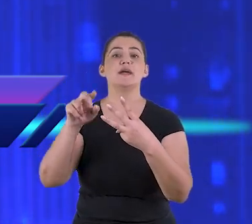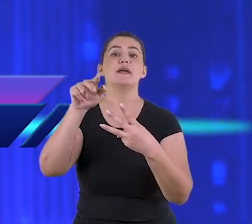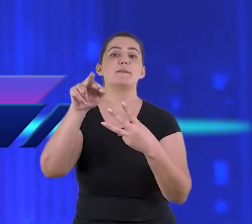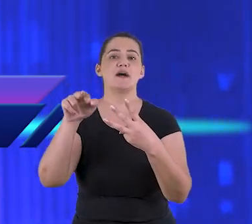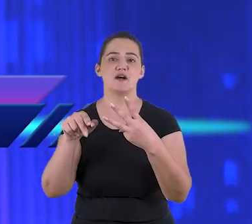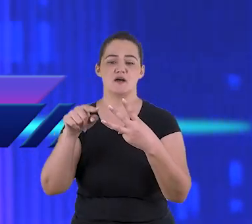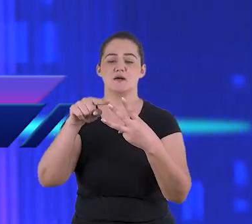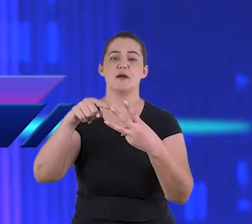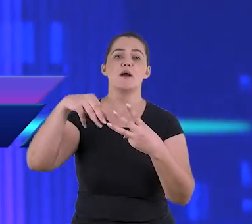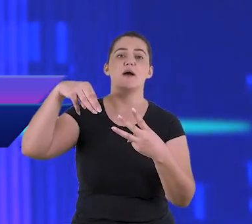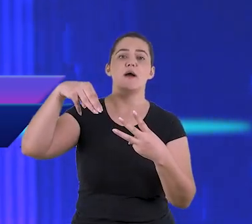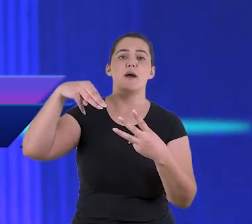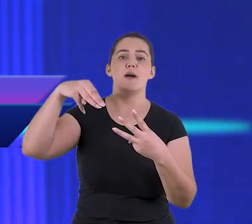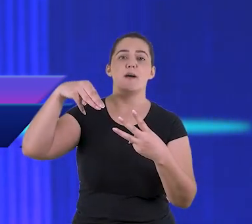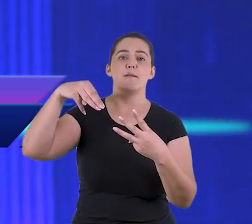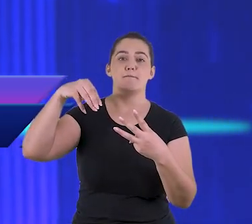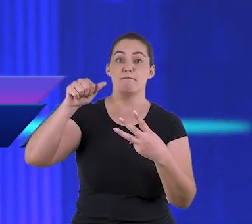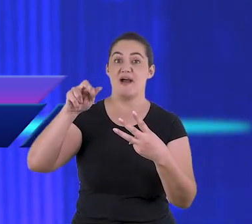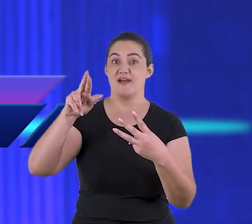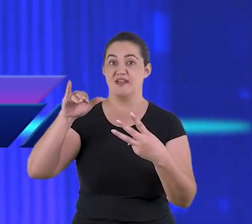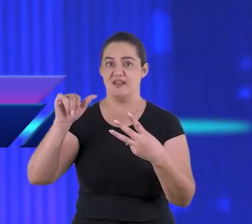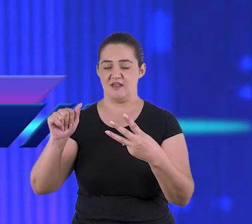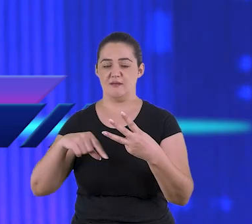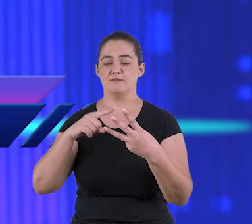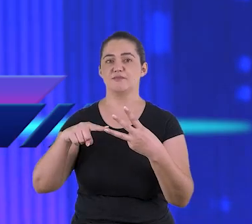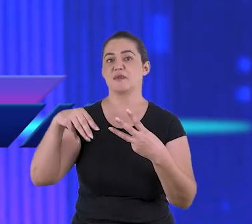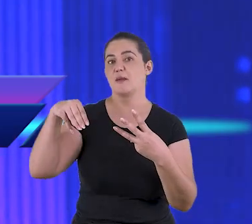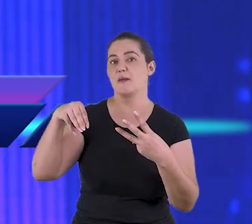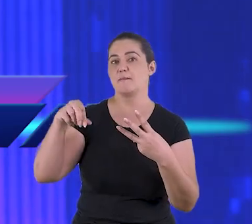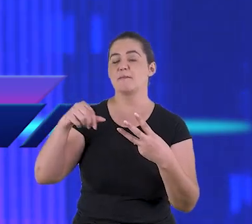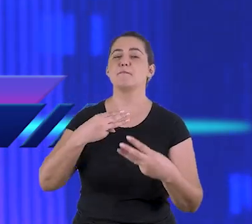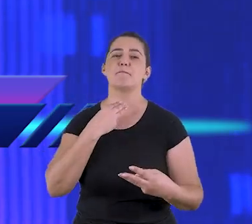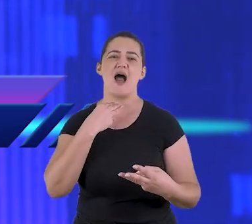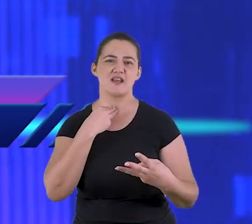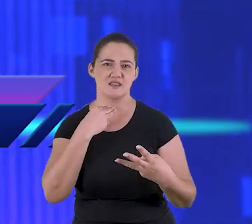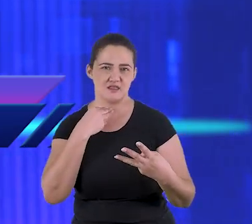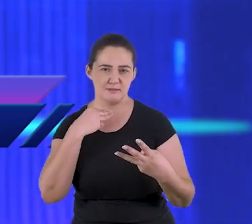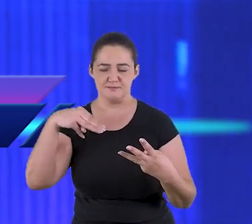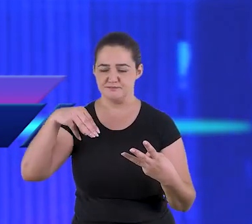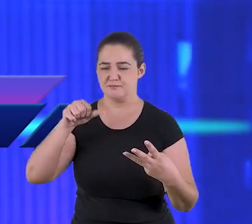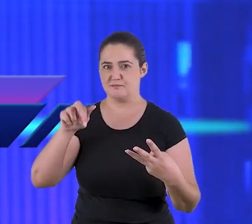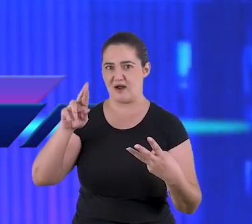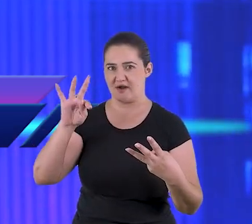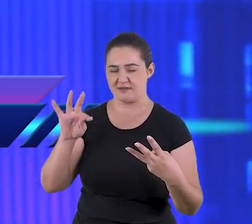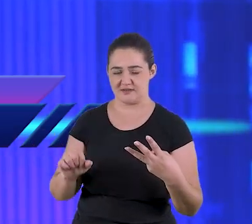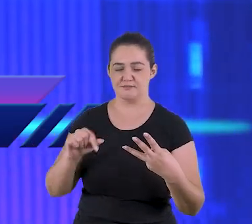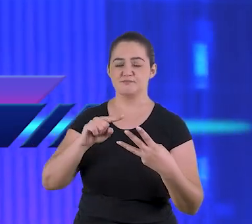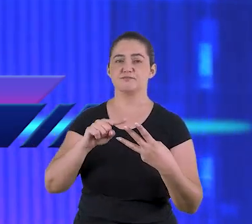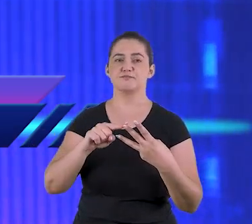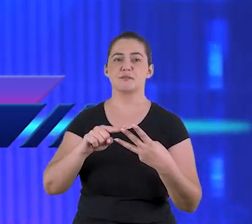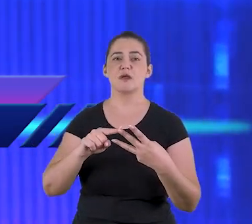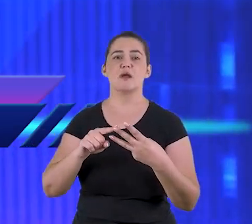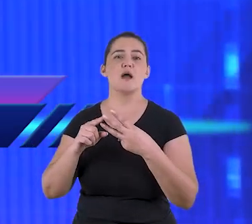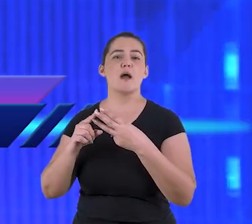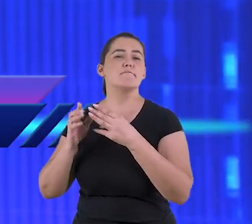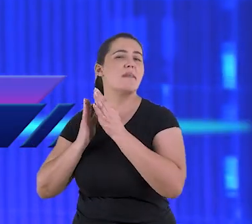junto com as suas irmãs. Eram 3 amigos, Maria, Marta e Lázaro. Um